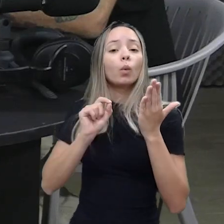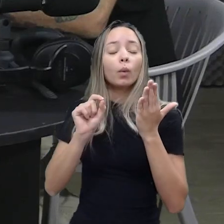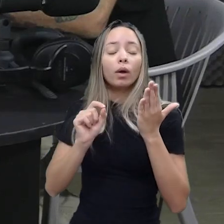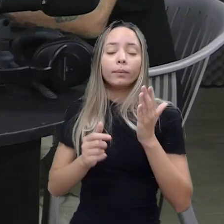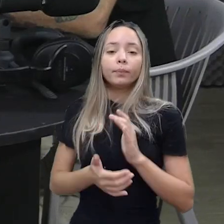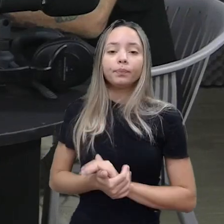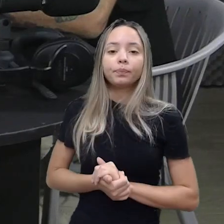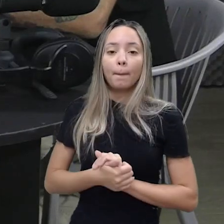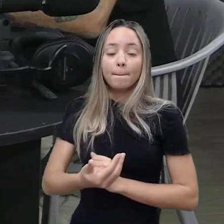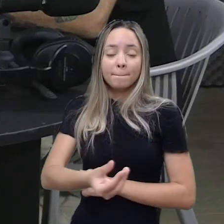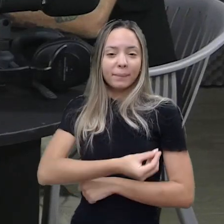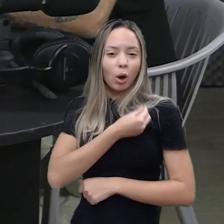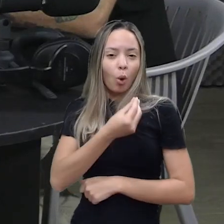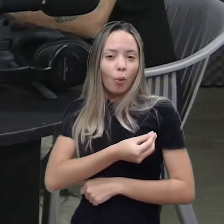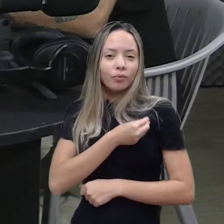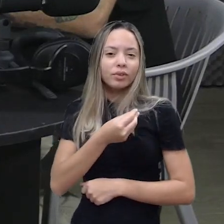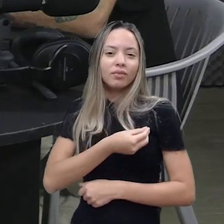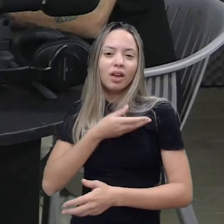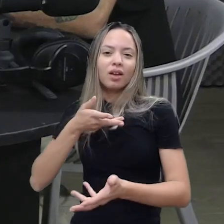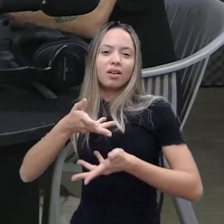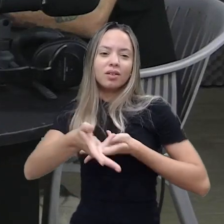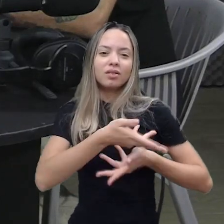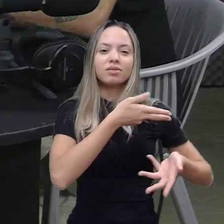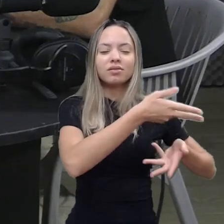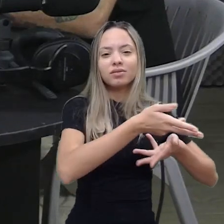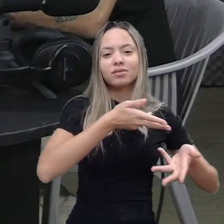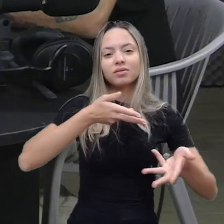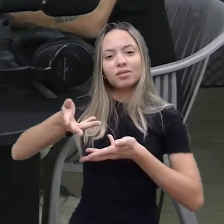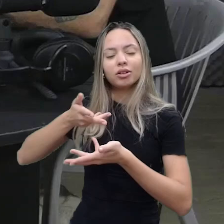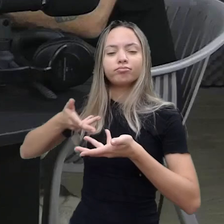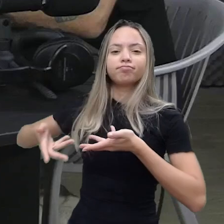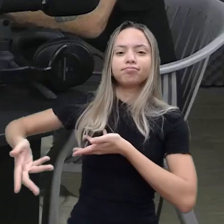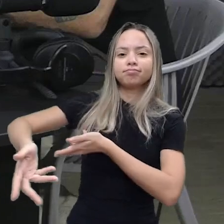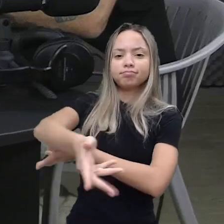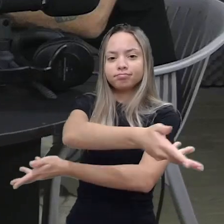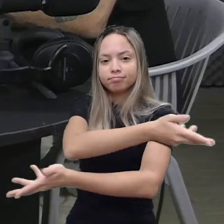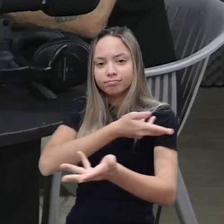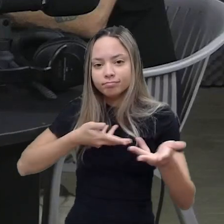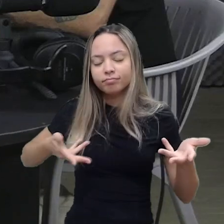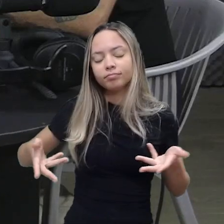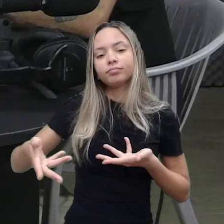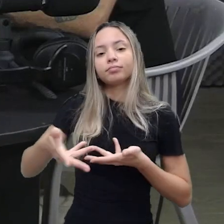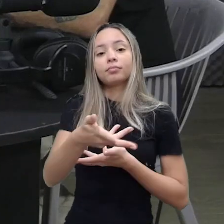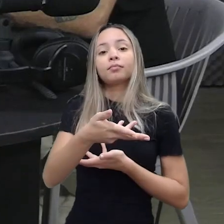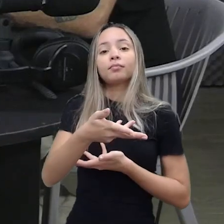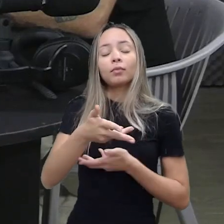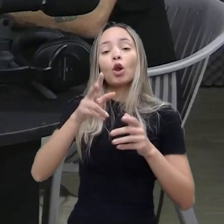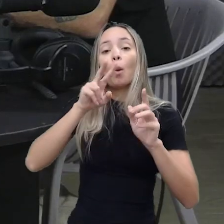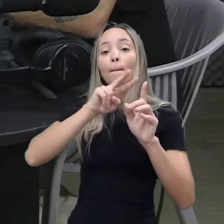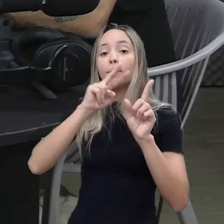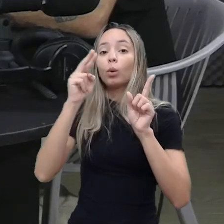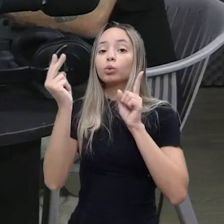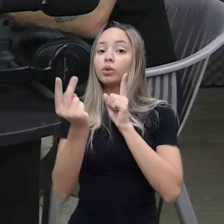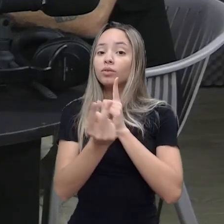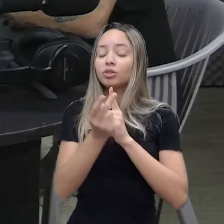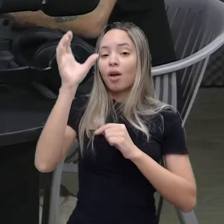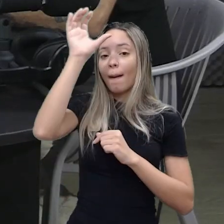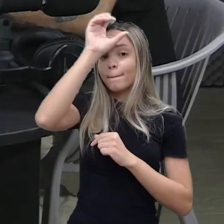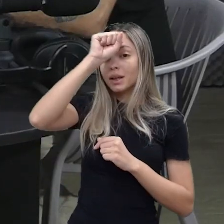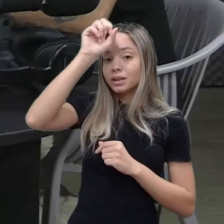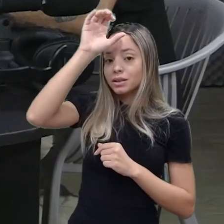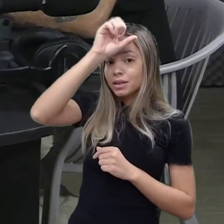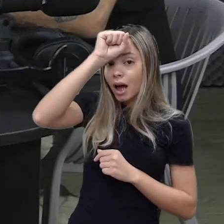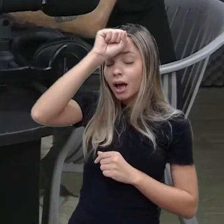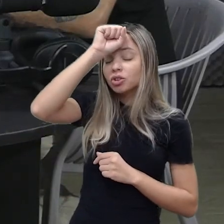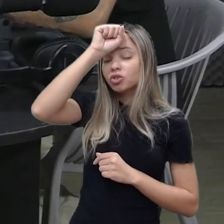a convivência, as relações, as interações, né, tanto do ponto de vista da aprendizagem,